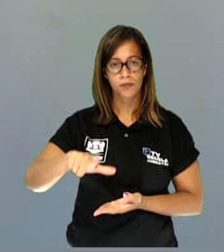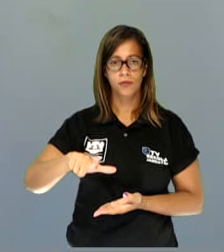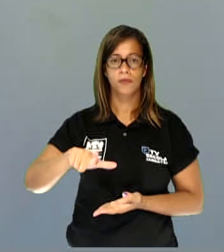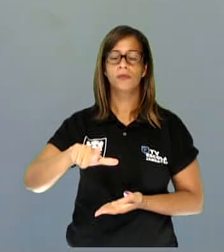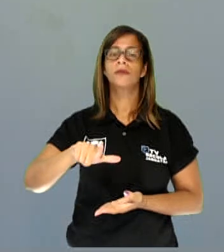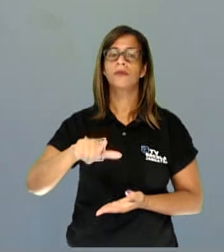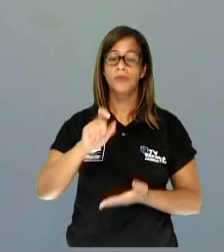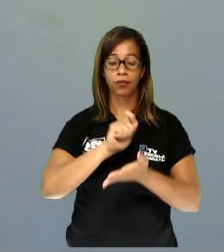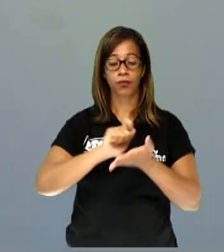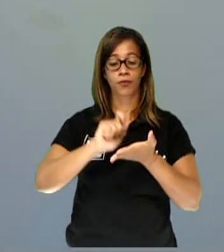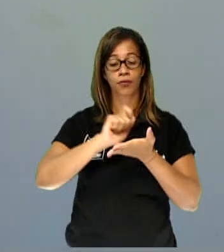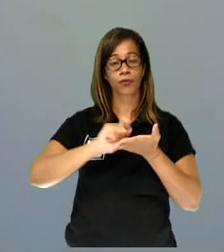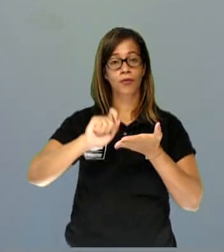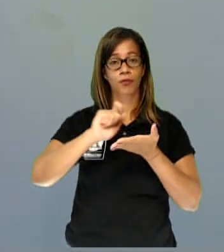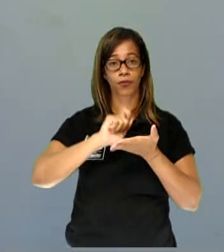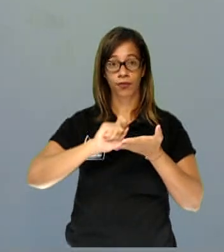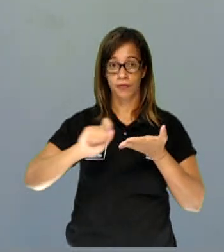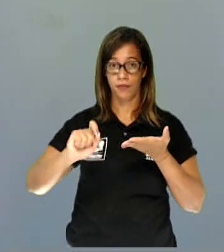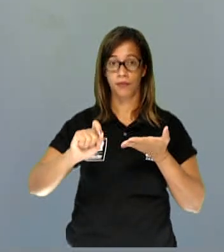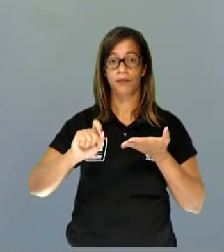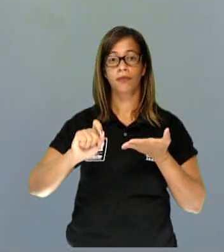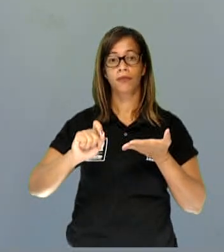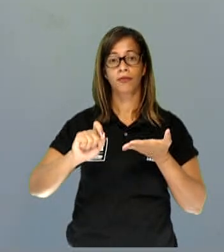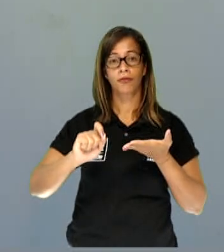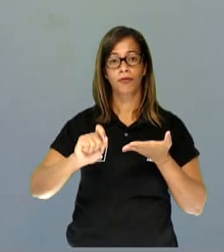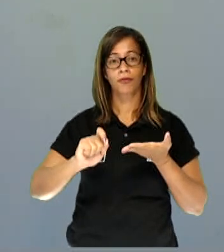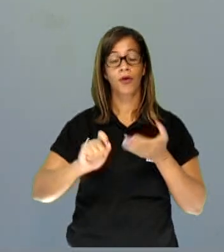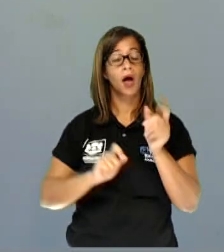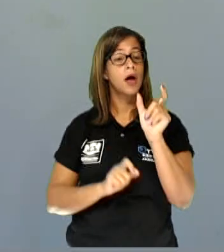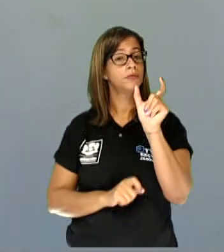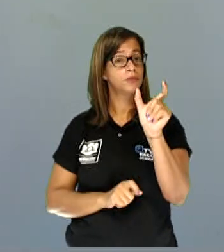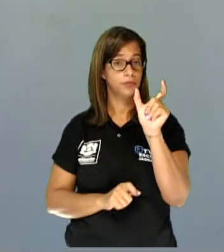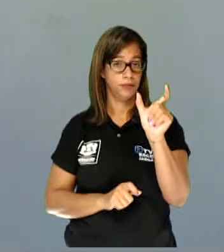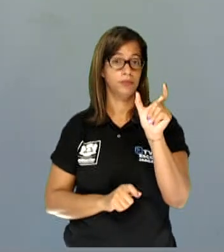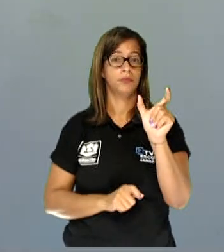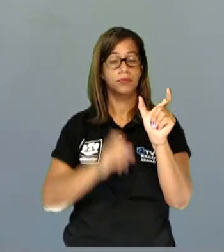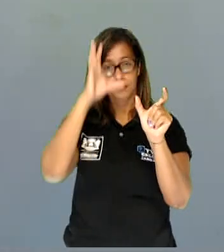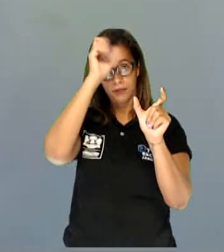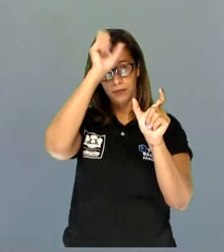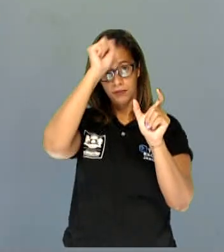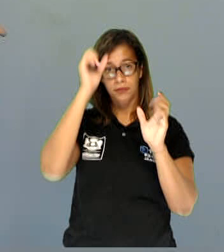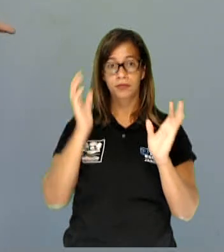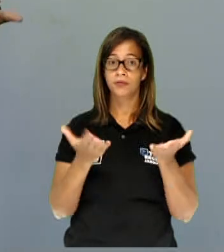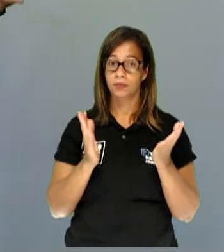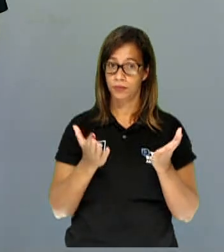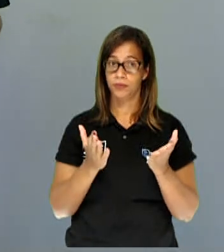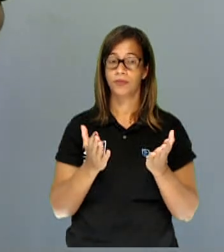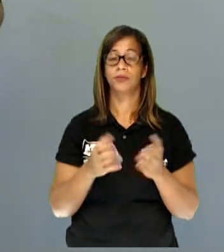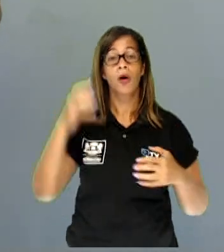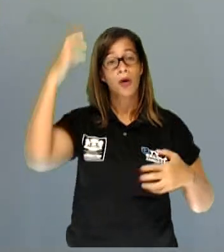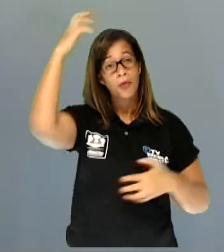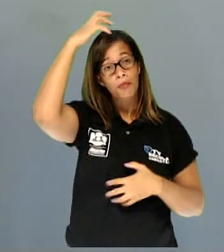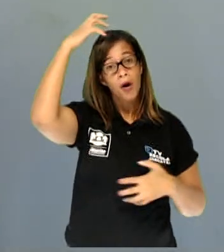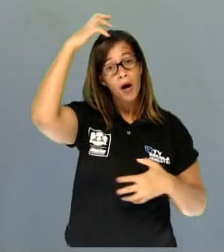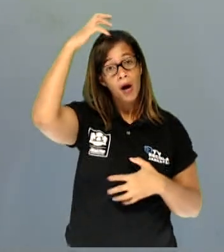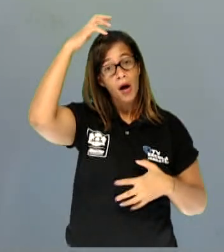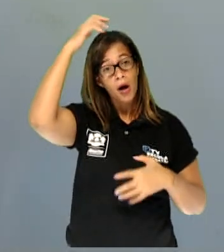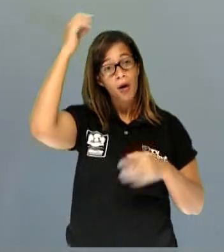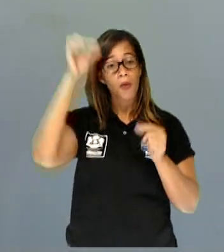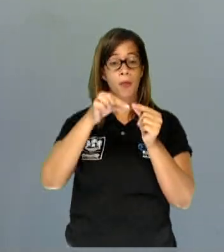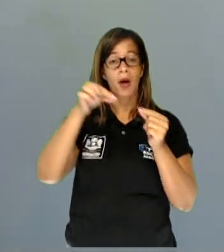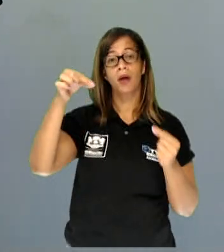vamos escrever da forma que soubermos as palavras que estudamos hoje: macaco,